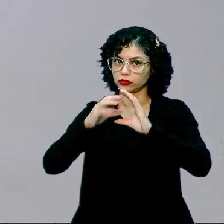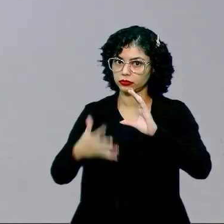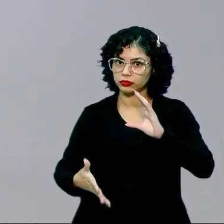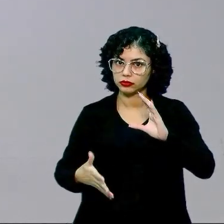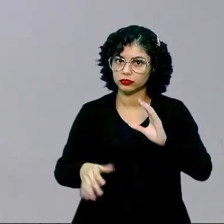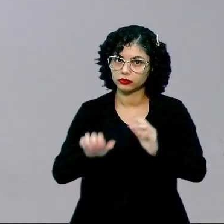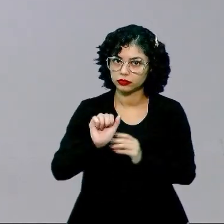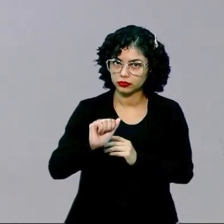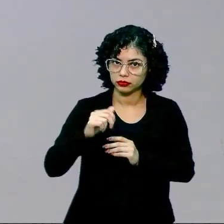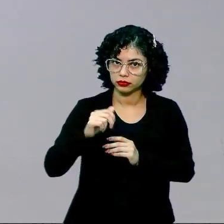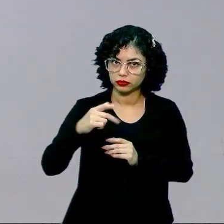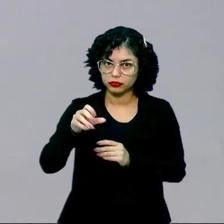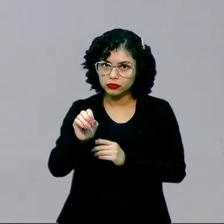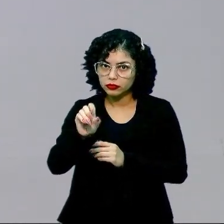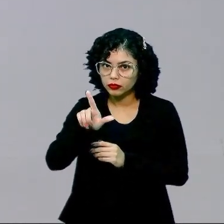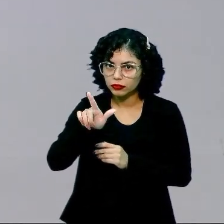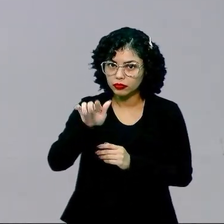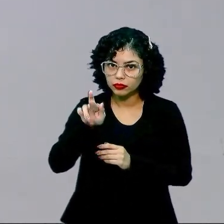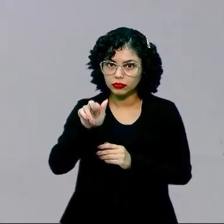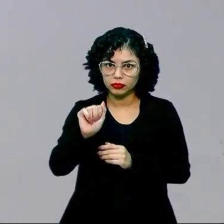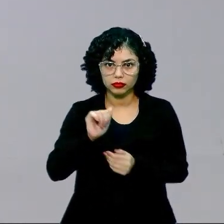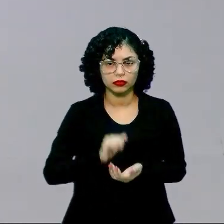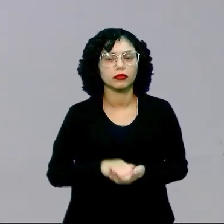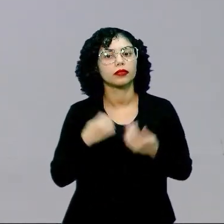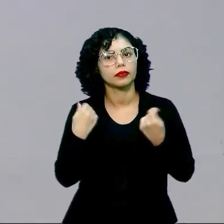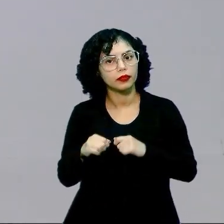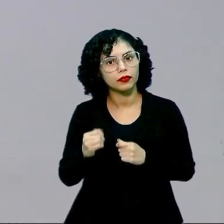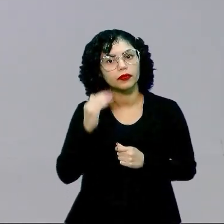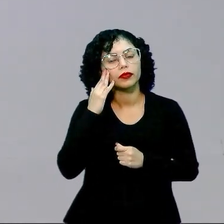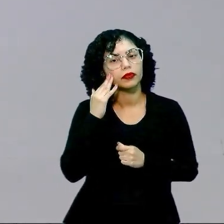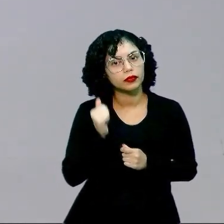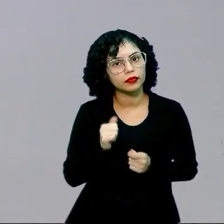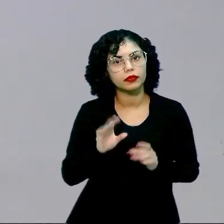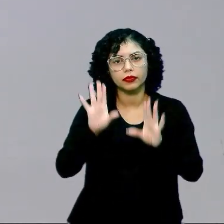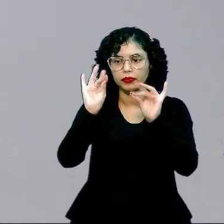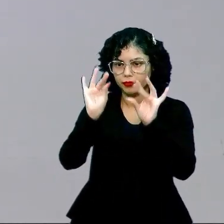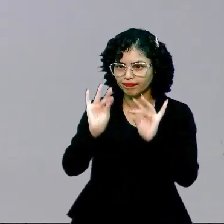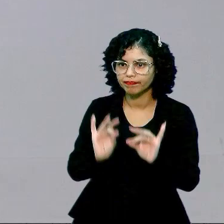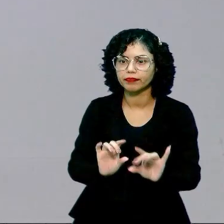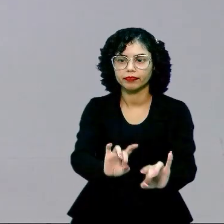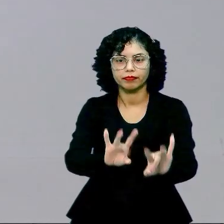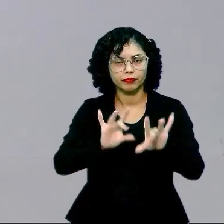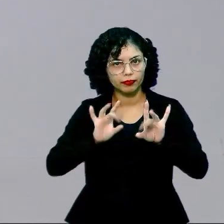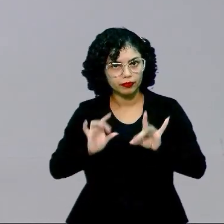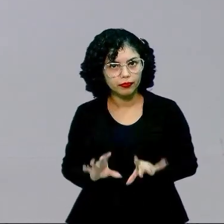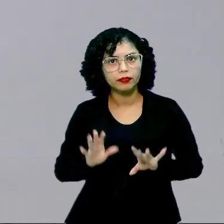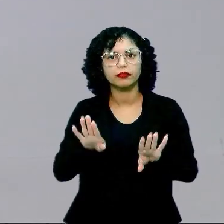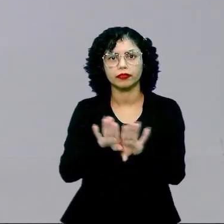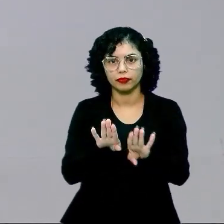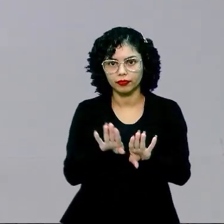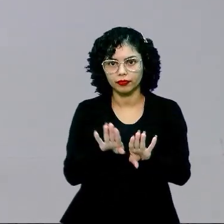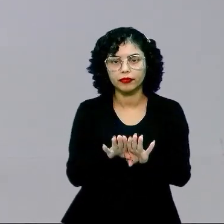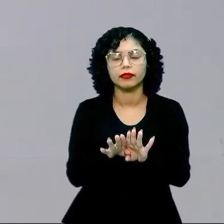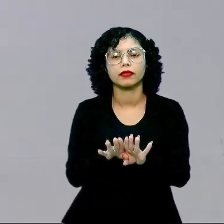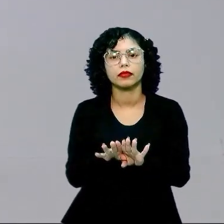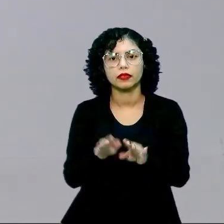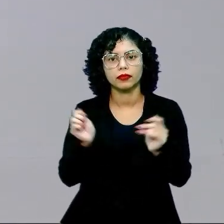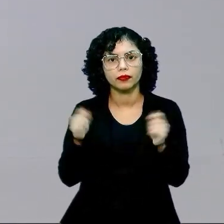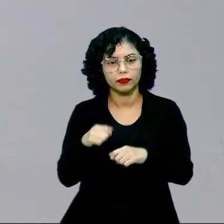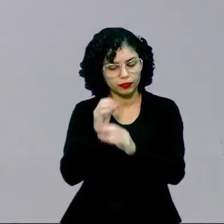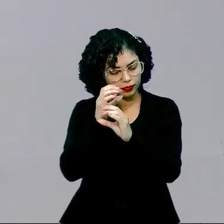característica apolar. Essa questão você infelizmente vai ter que saber essas técnicas aí que